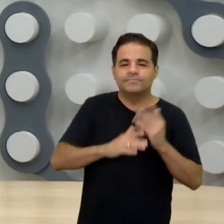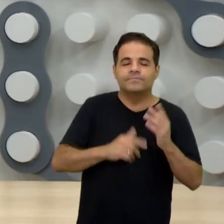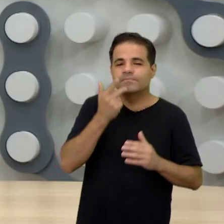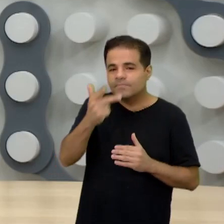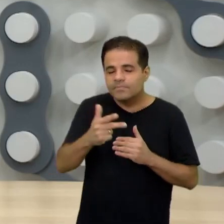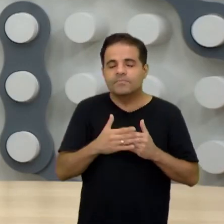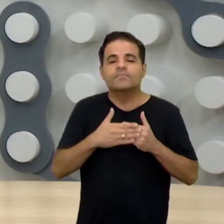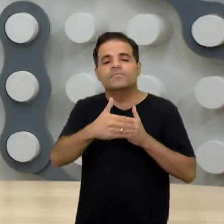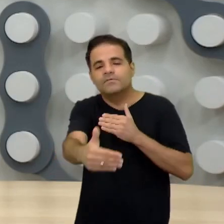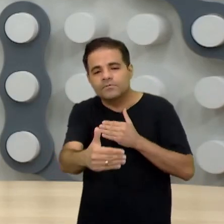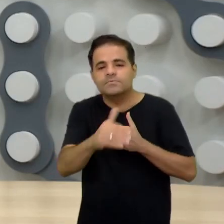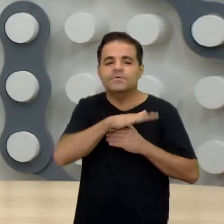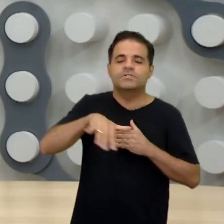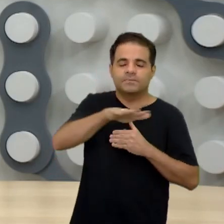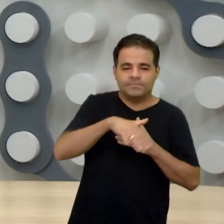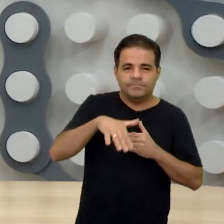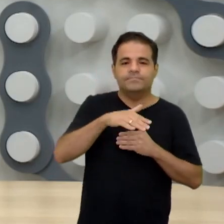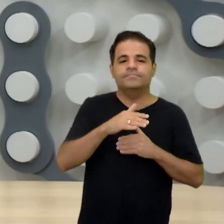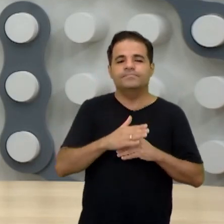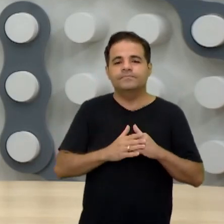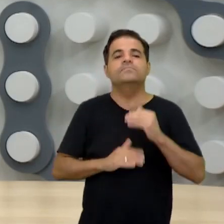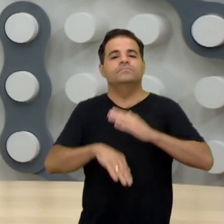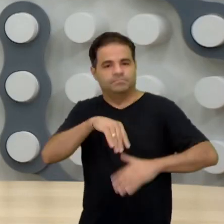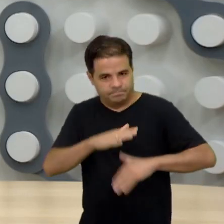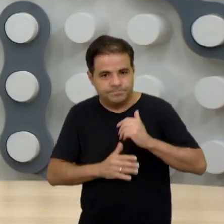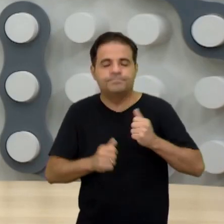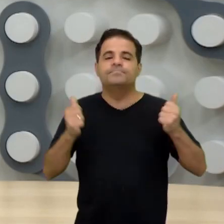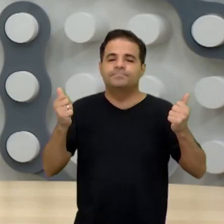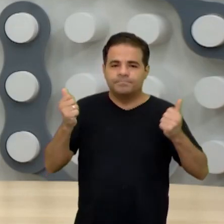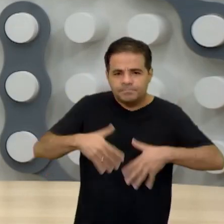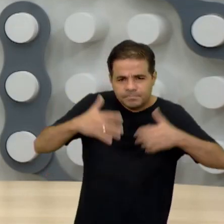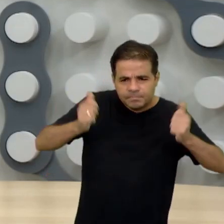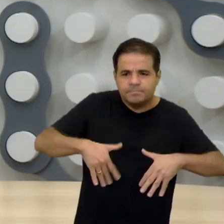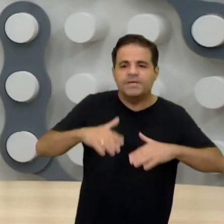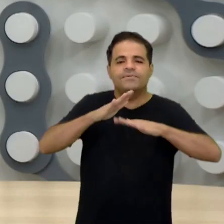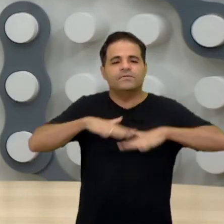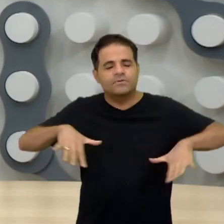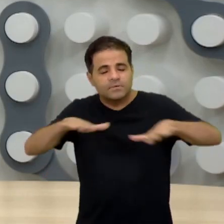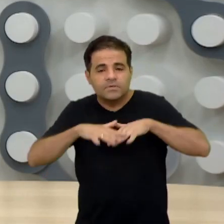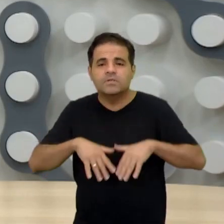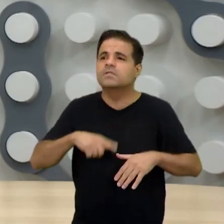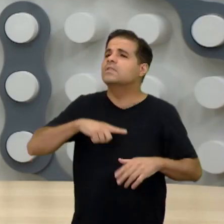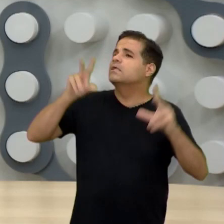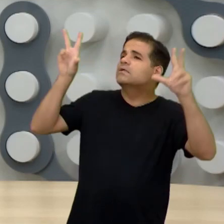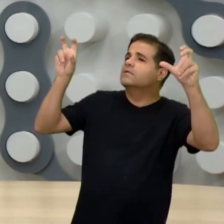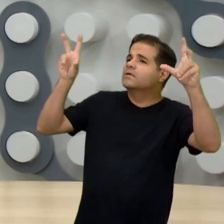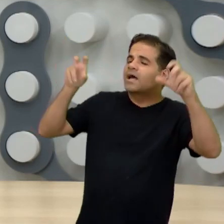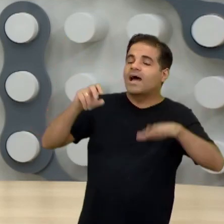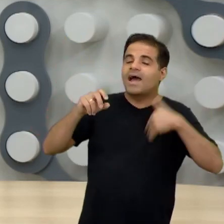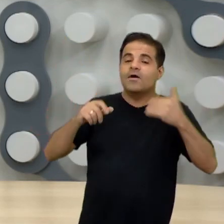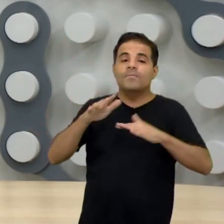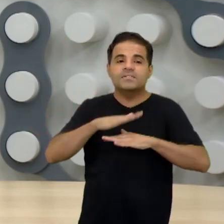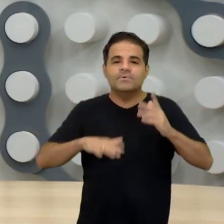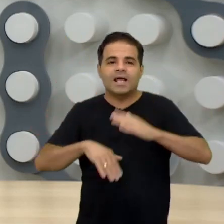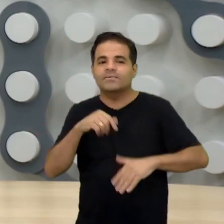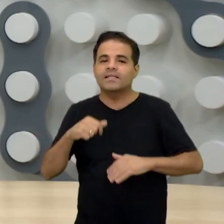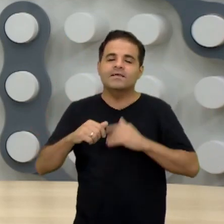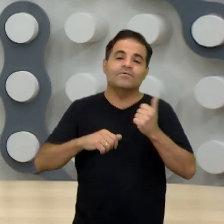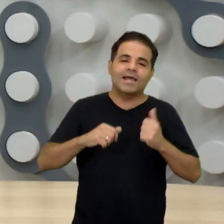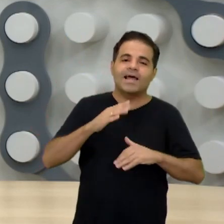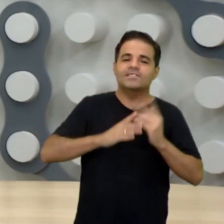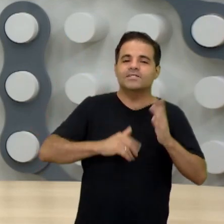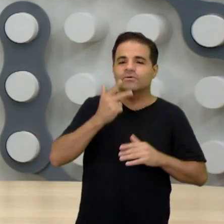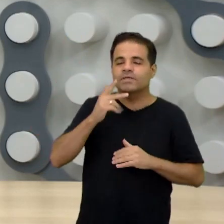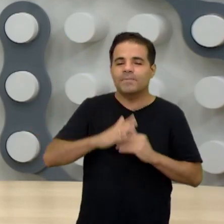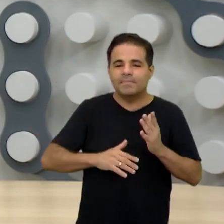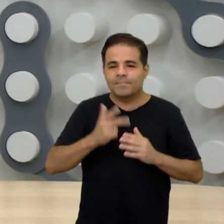cada sessão conforme o repórter criou o seu texto. Então ele está abordando um tema, e aí eu leio a opinião ou